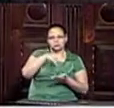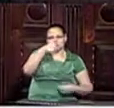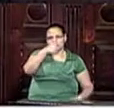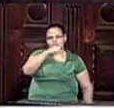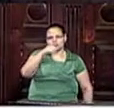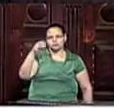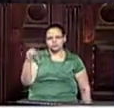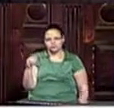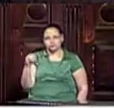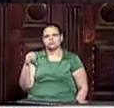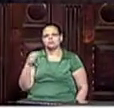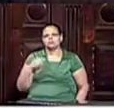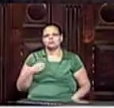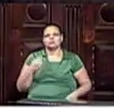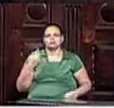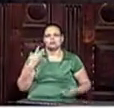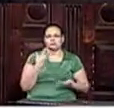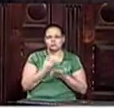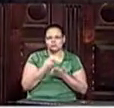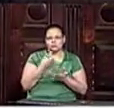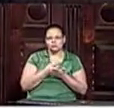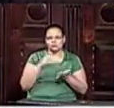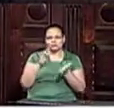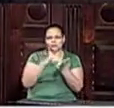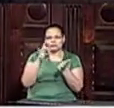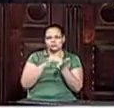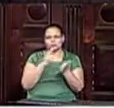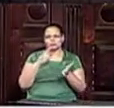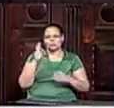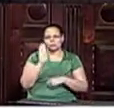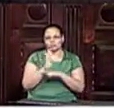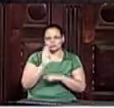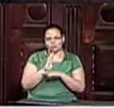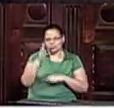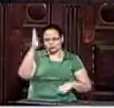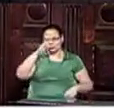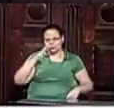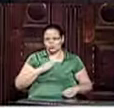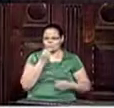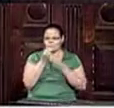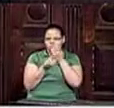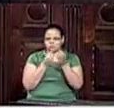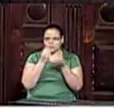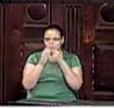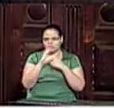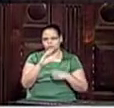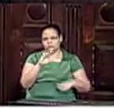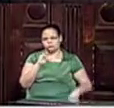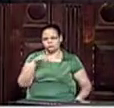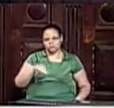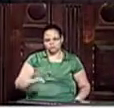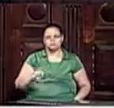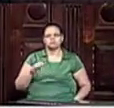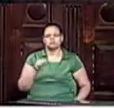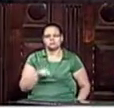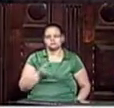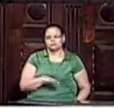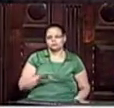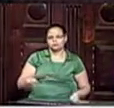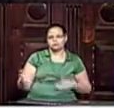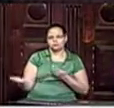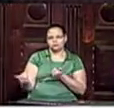aplicativo Proteja Brasil são os principais meios de denúncia dos crimes envolvendo crianças e